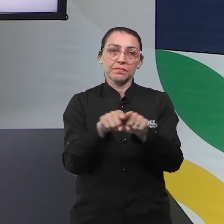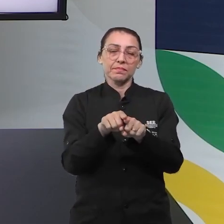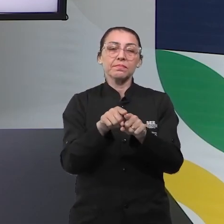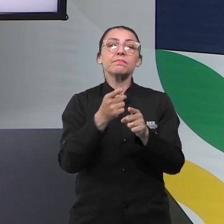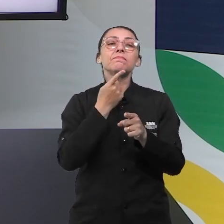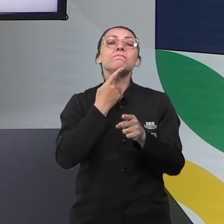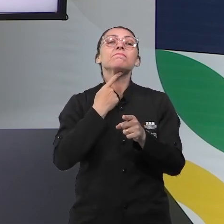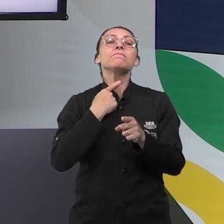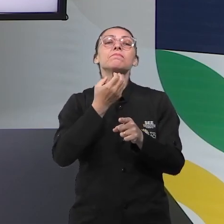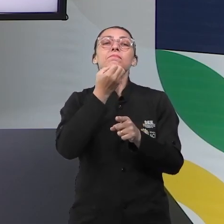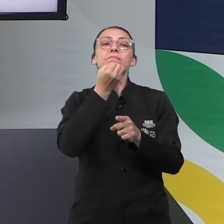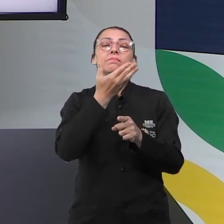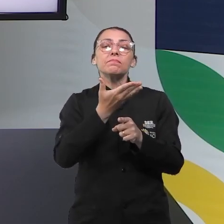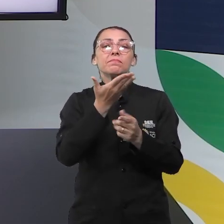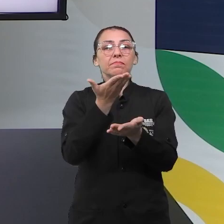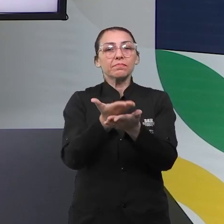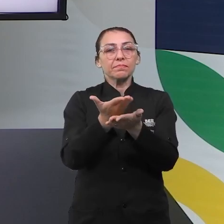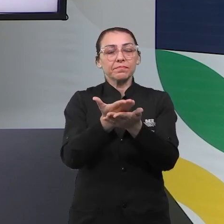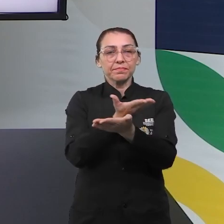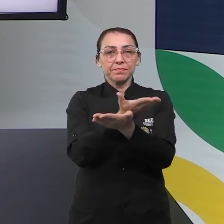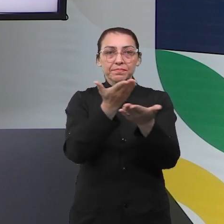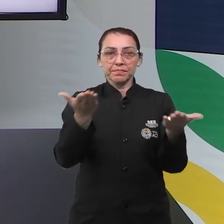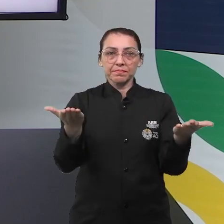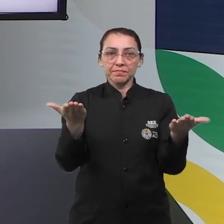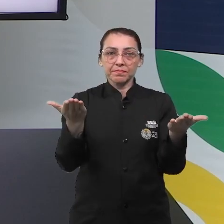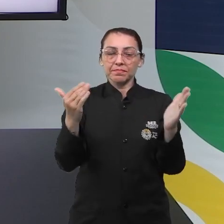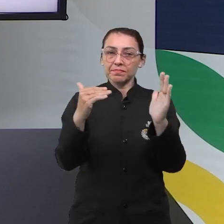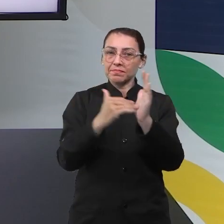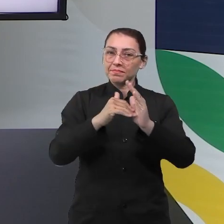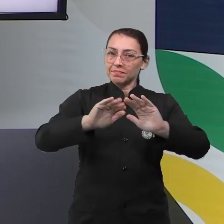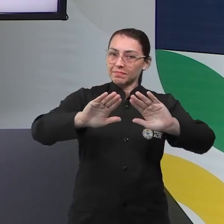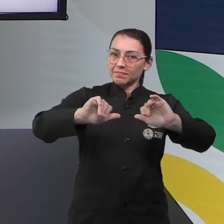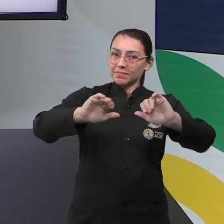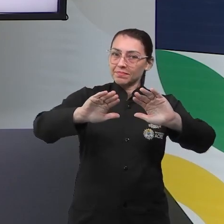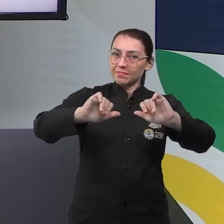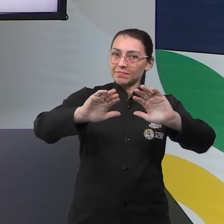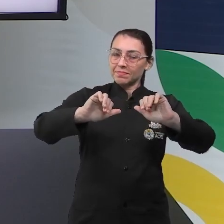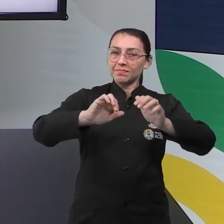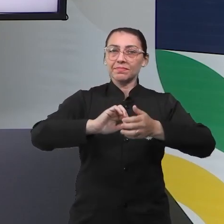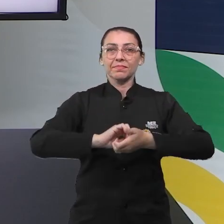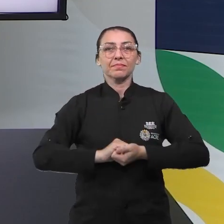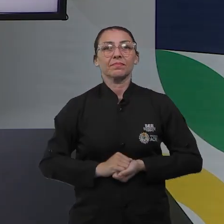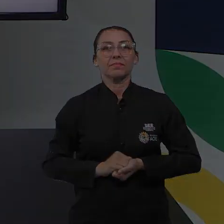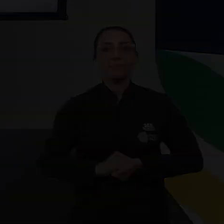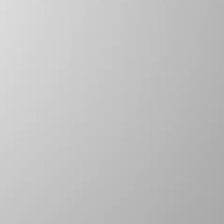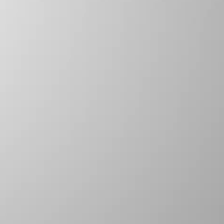e eu desejo um excelente estudo para vocês e até mais. Tchau, tchau!